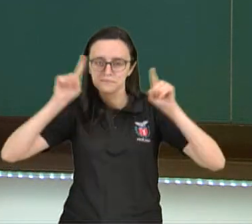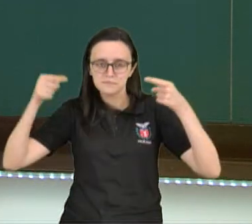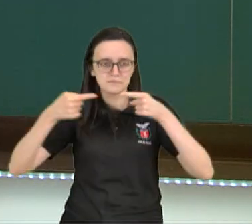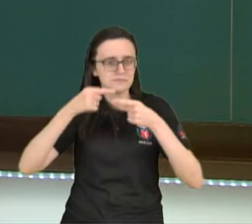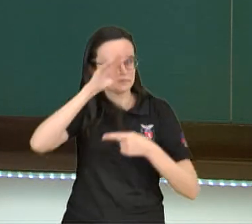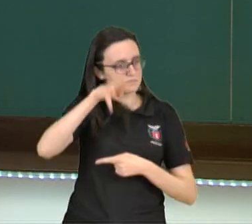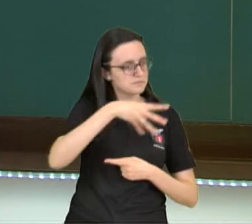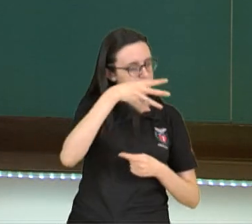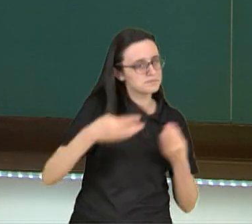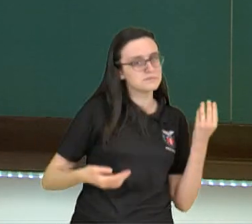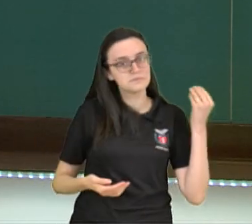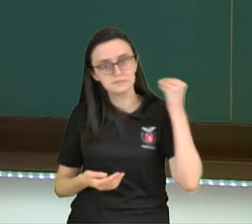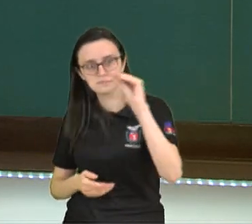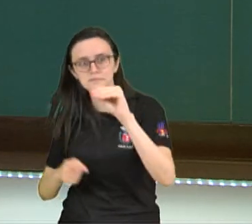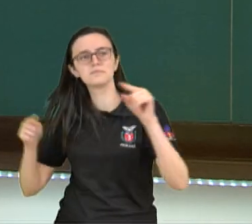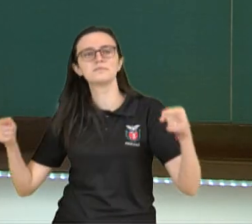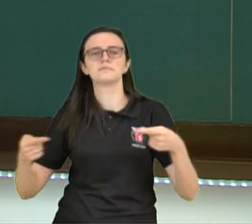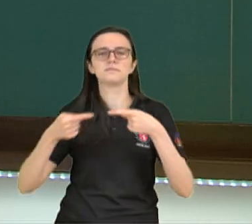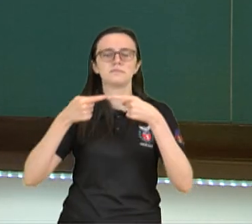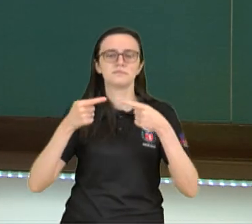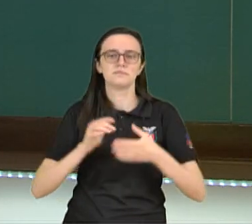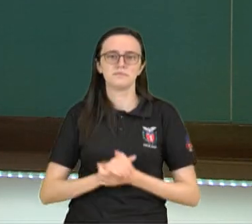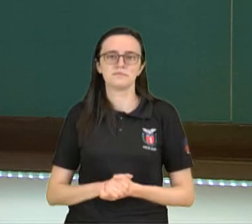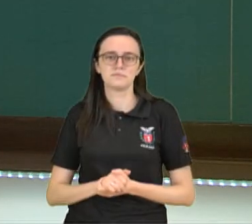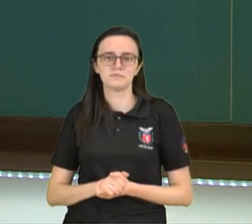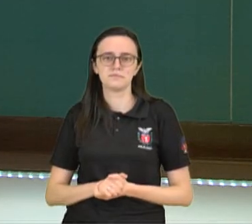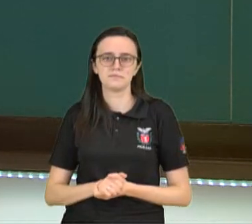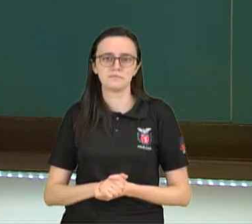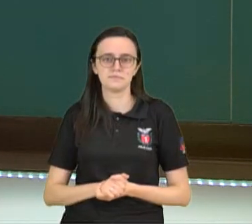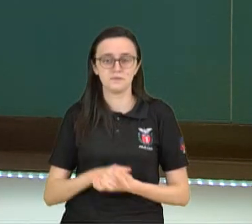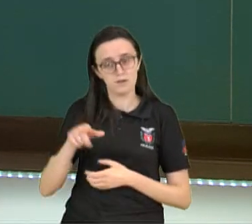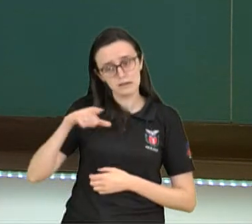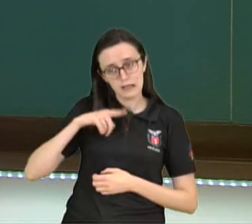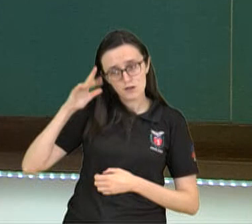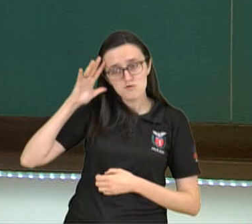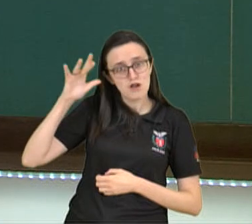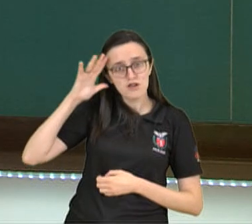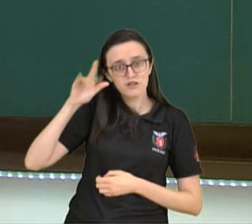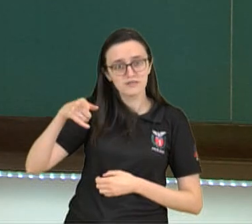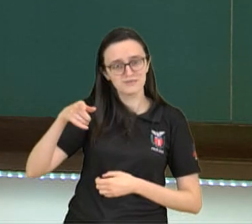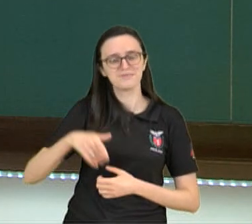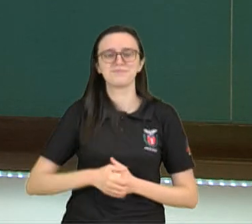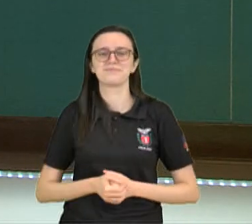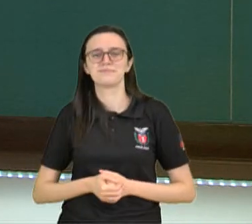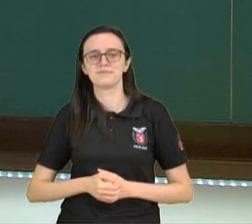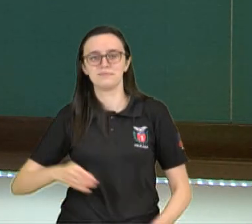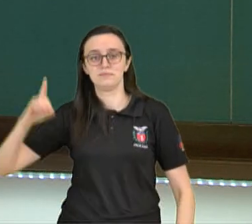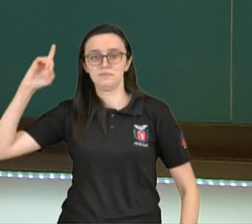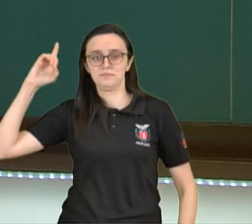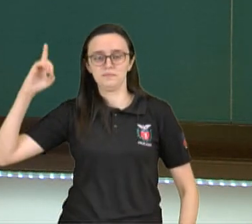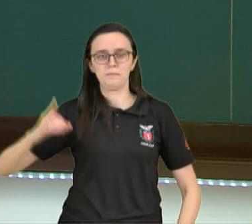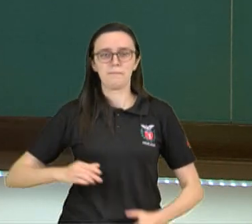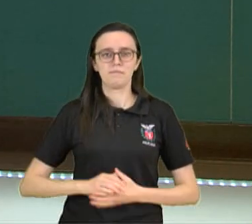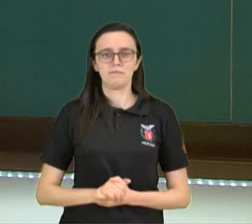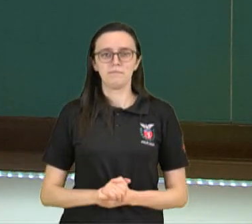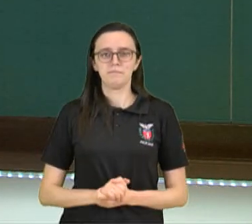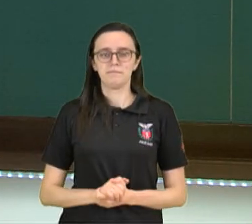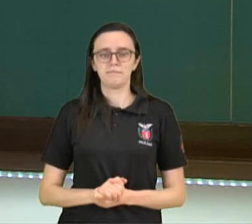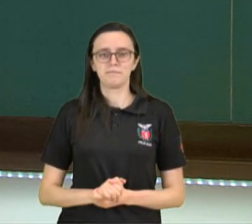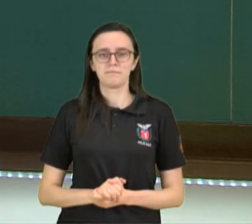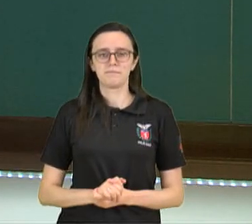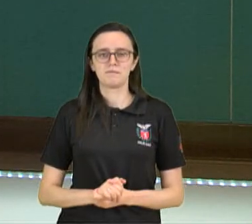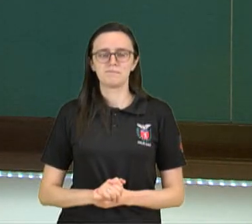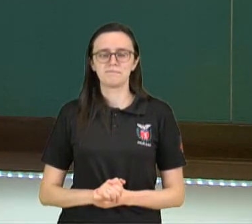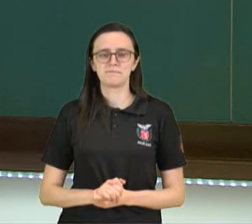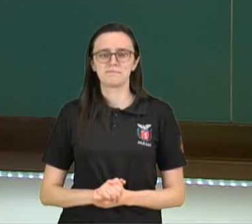Tu tienes sueño? Tu tens sonho? Você tem sonho? E letra D. Los niños tienen